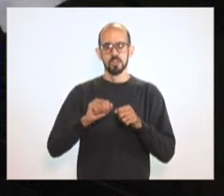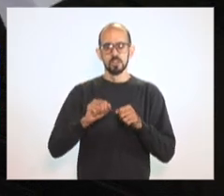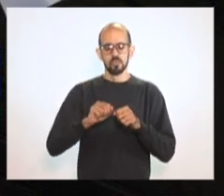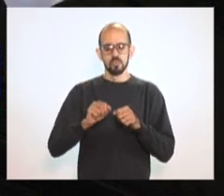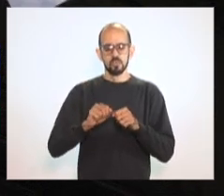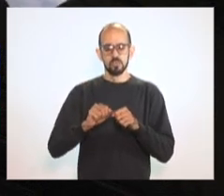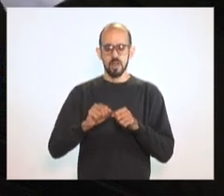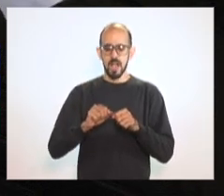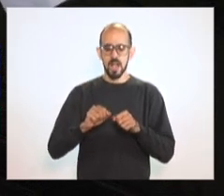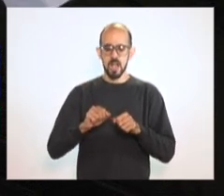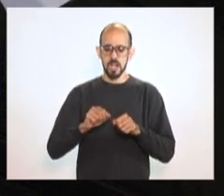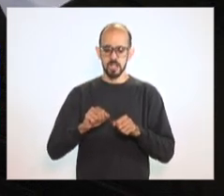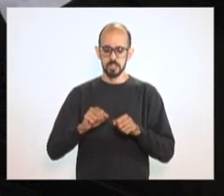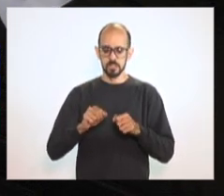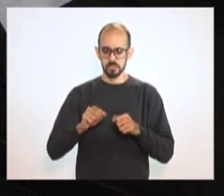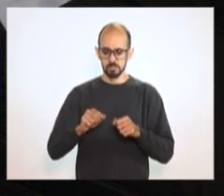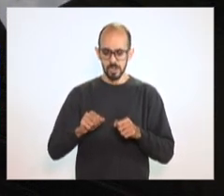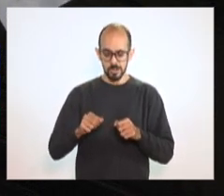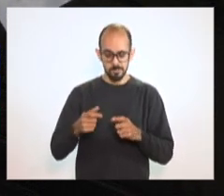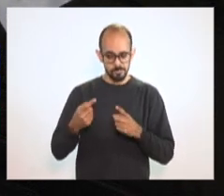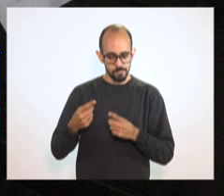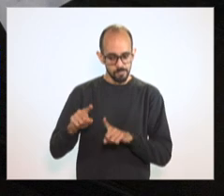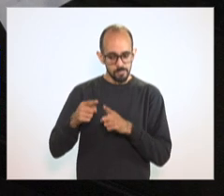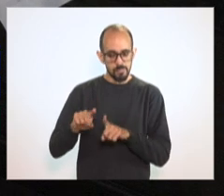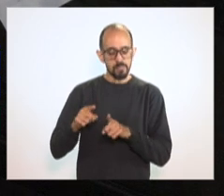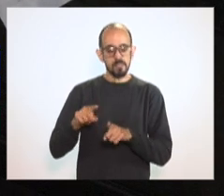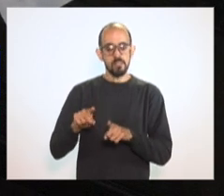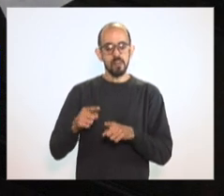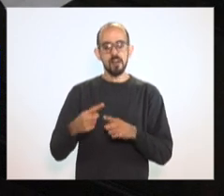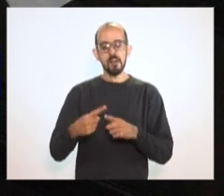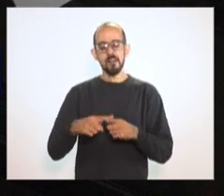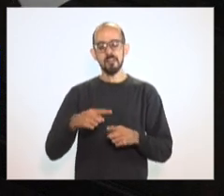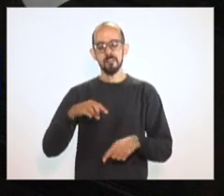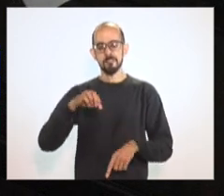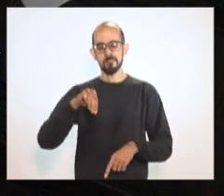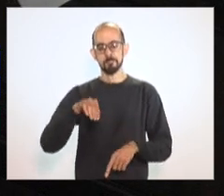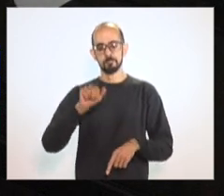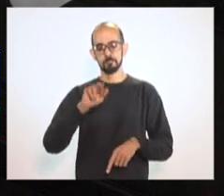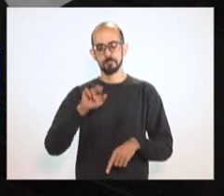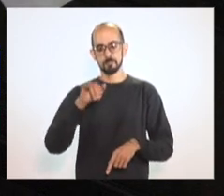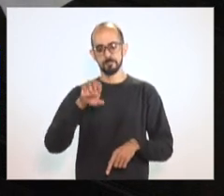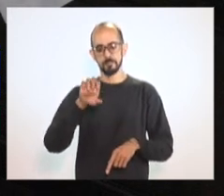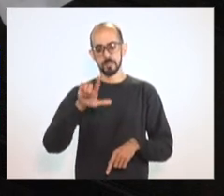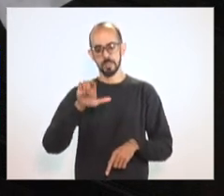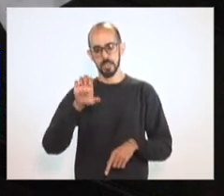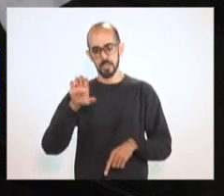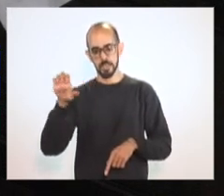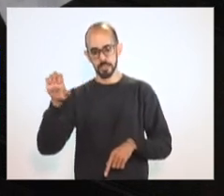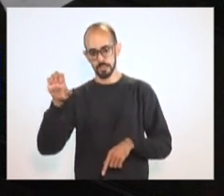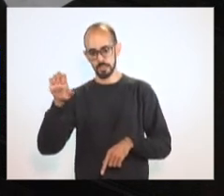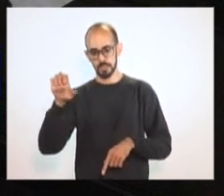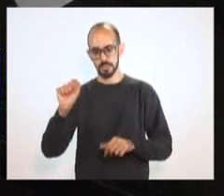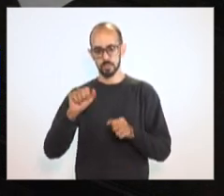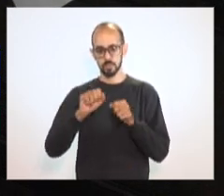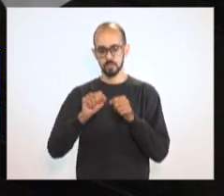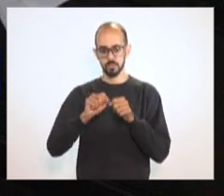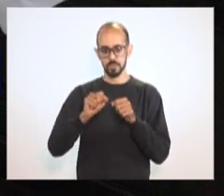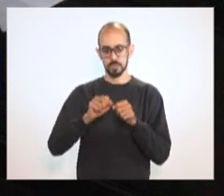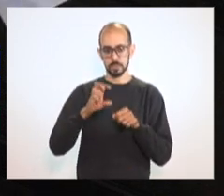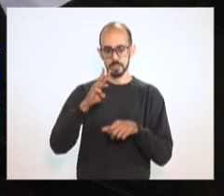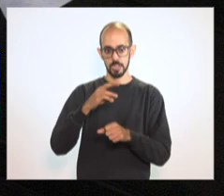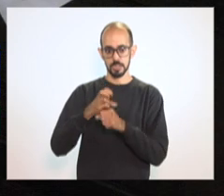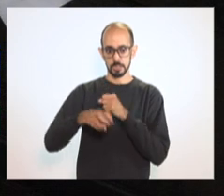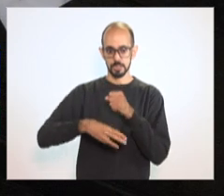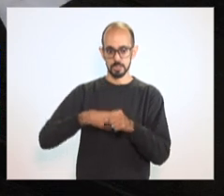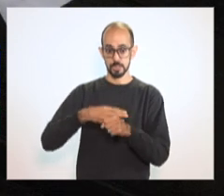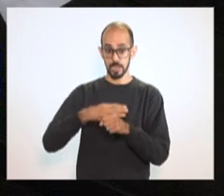todas e a todos justamente porque Marielle Franco que nesse domingo fez 3 anos do seu